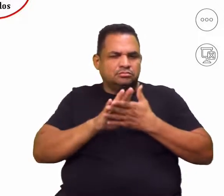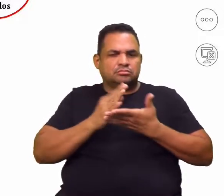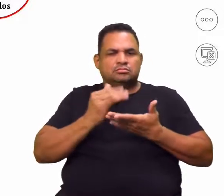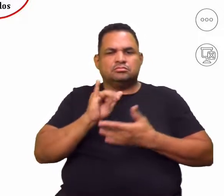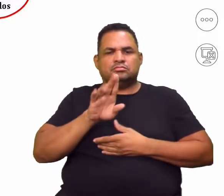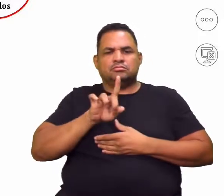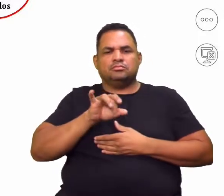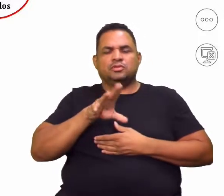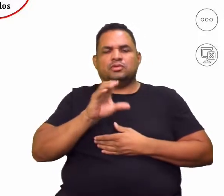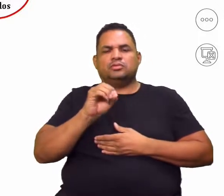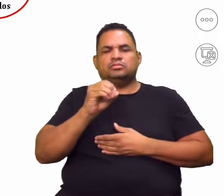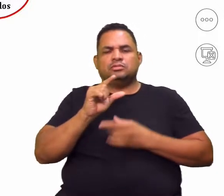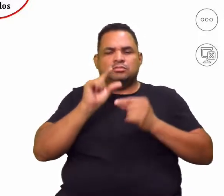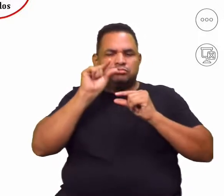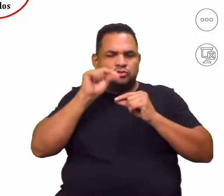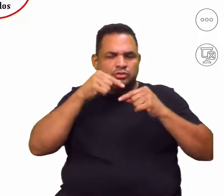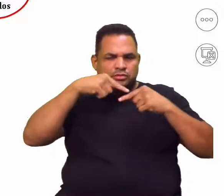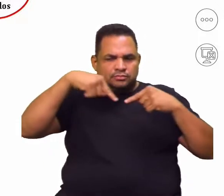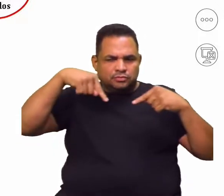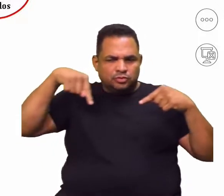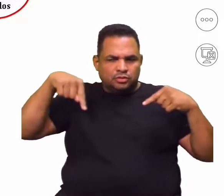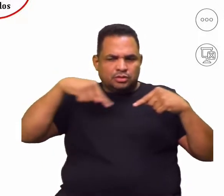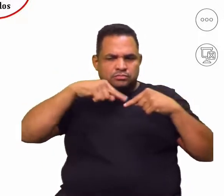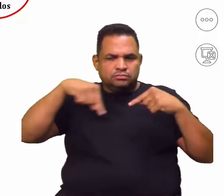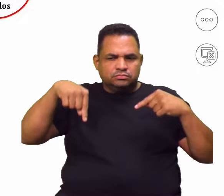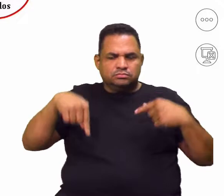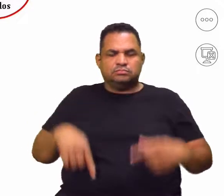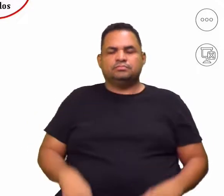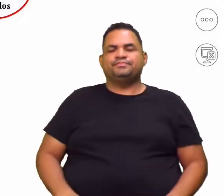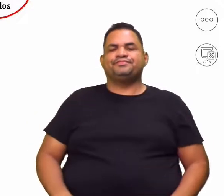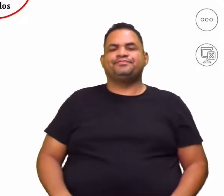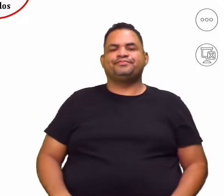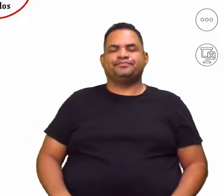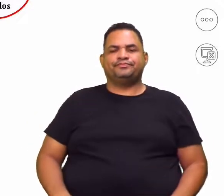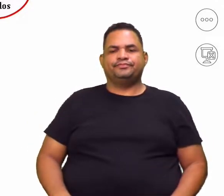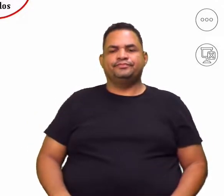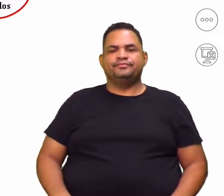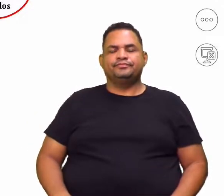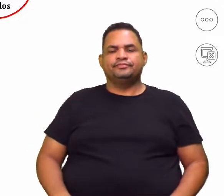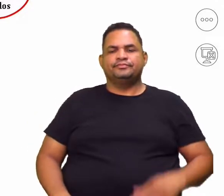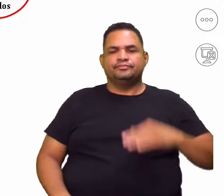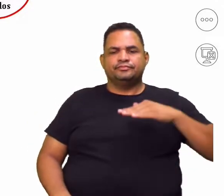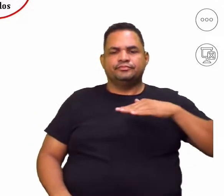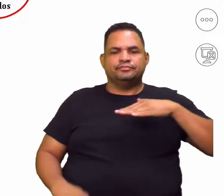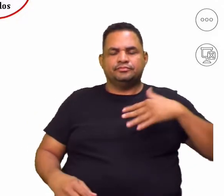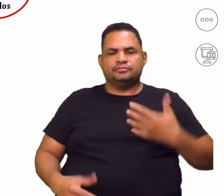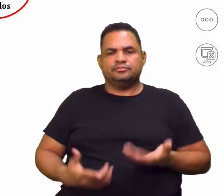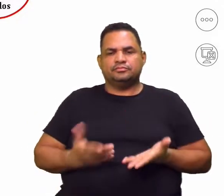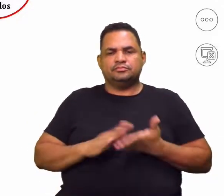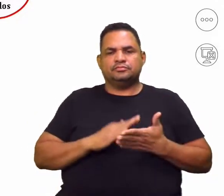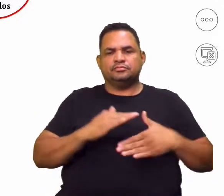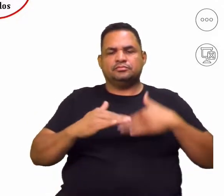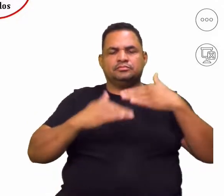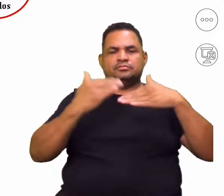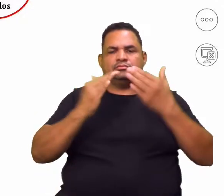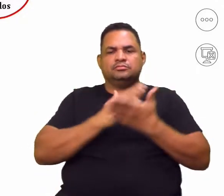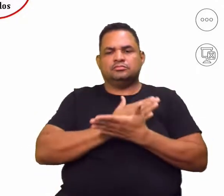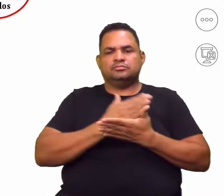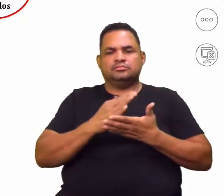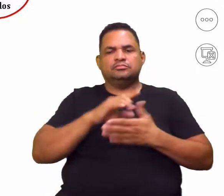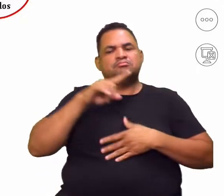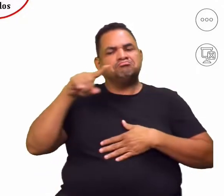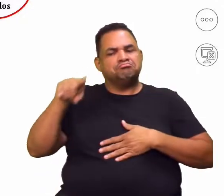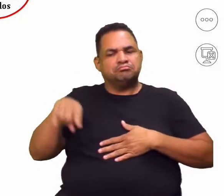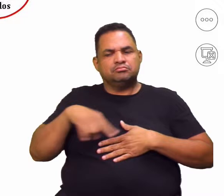ímago, tá? Tá aqui. Tudo bem? Aí esse indivíduo, se não for predado, ele vai chegar à fase adulta e vai começar o ciclo